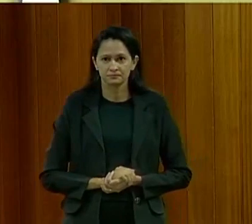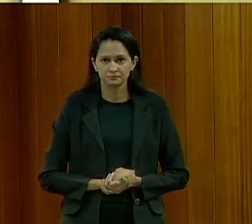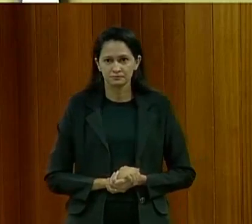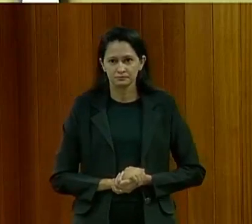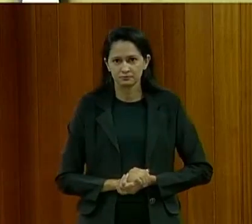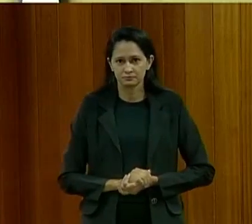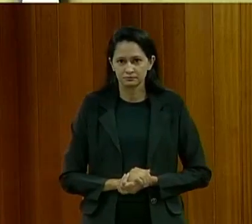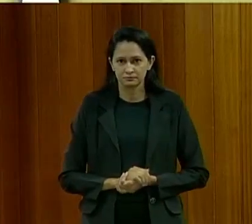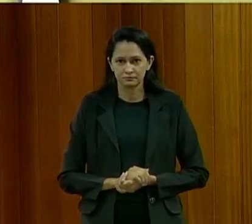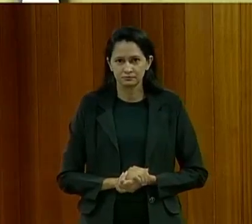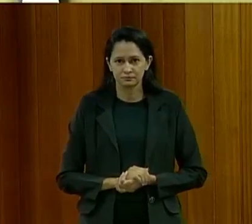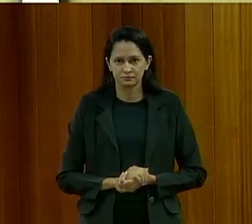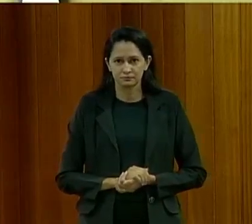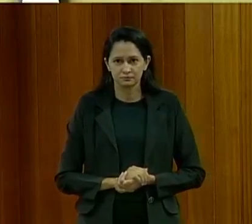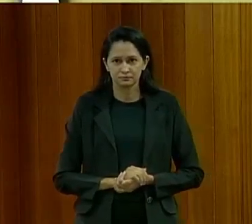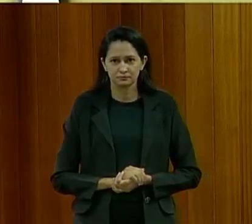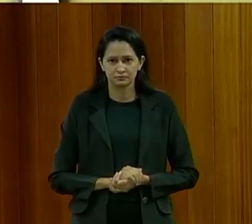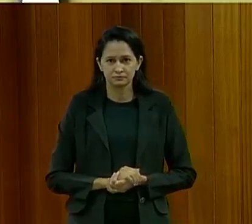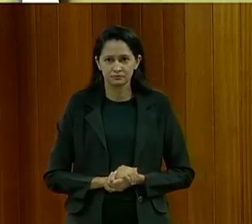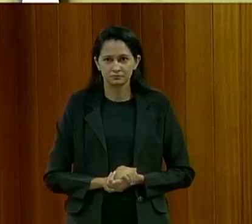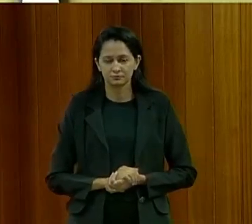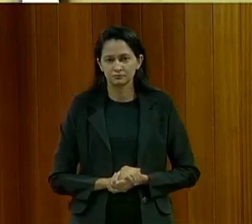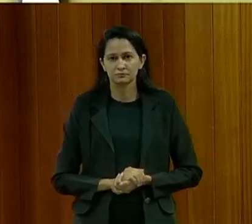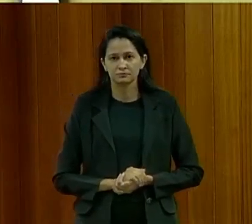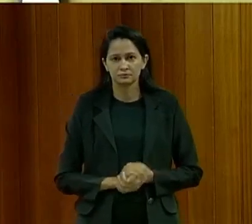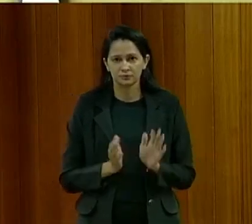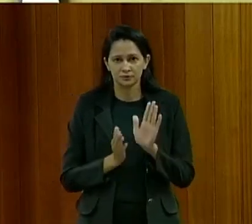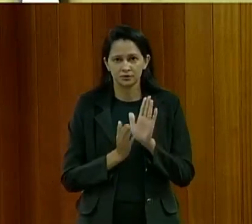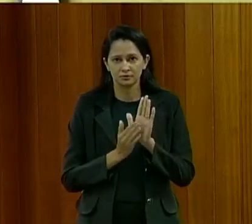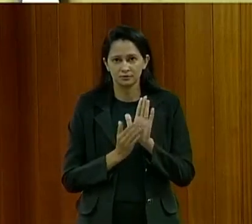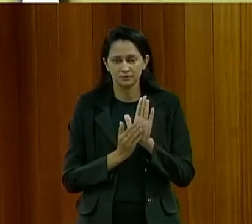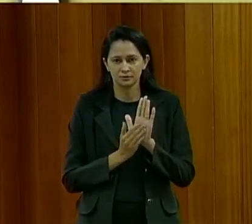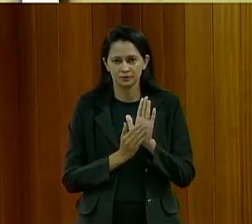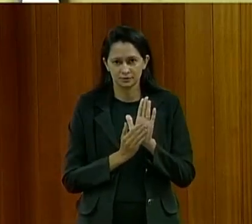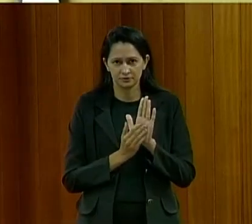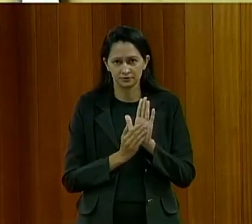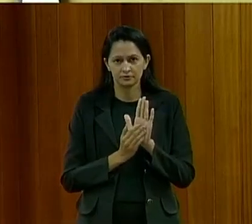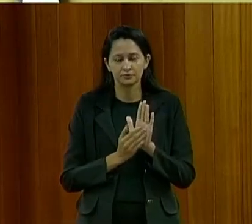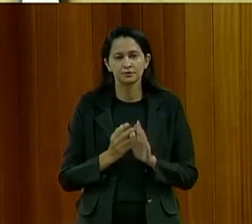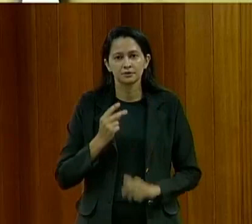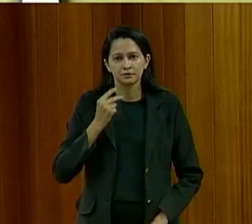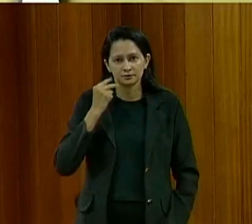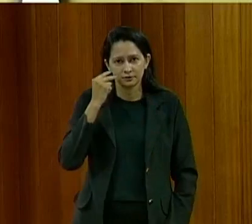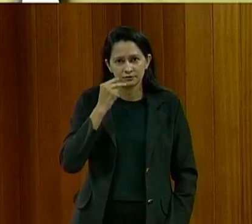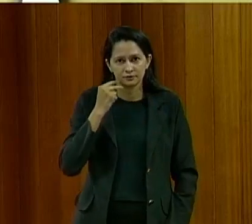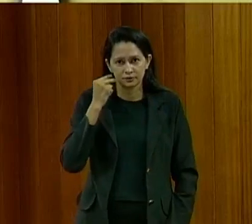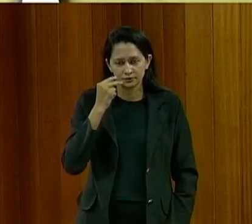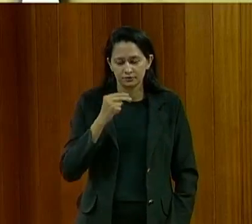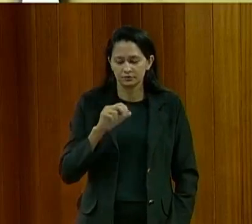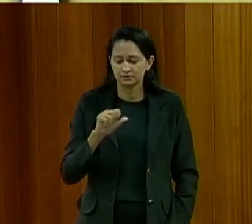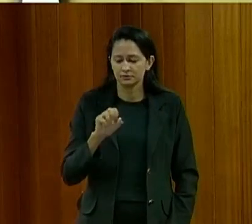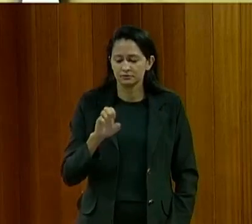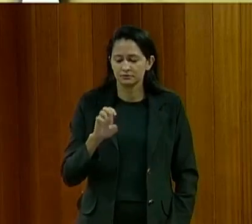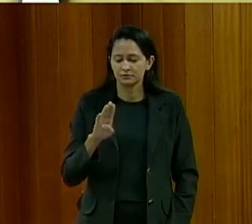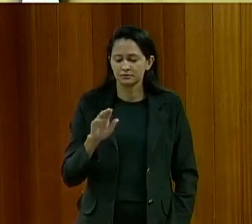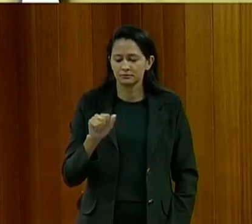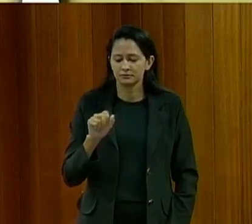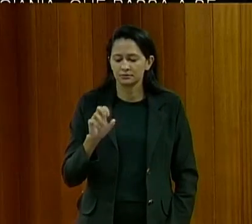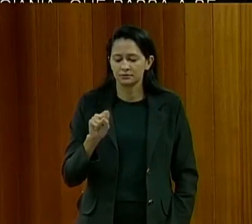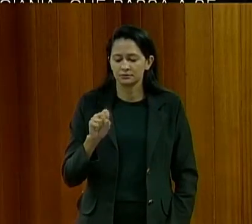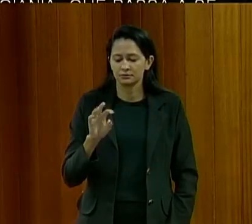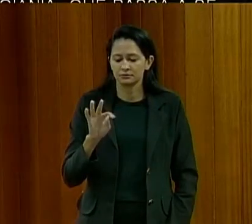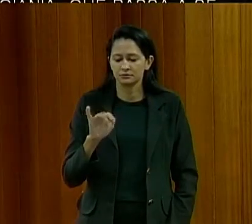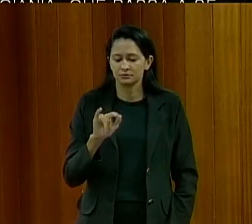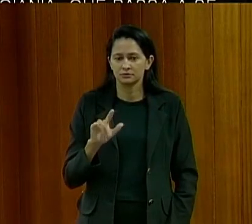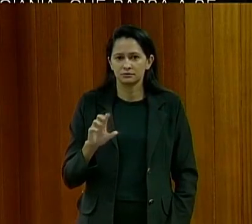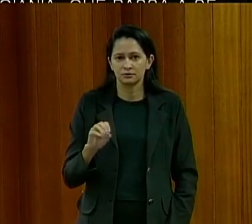Projeto de lei do ilustre vereador Sebastião Peixoto, que no caso não está aqui, então a gente